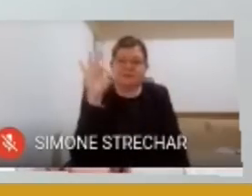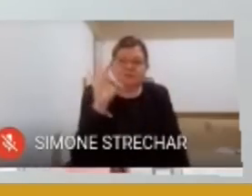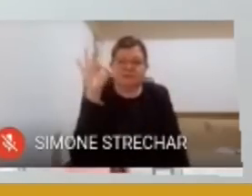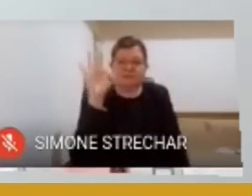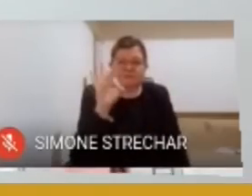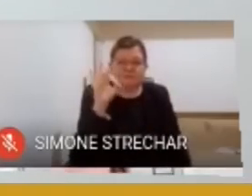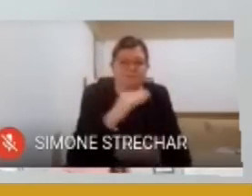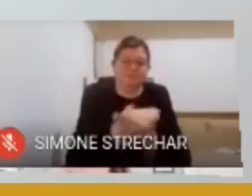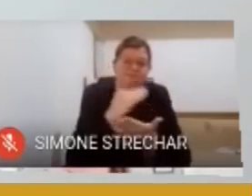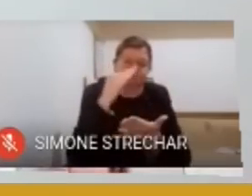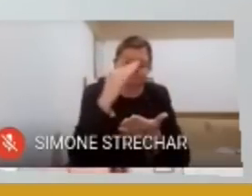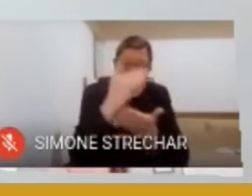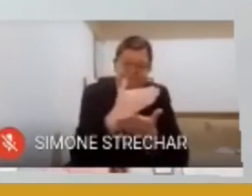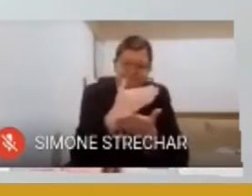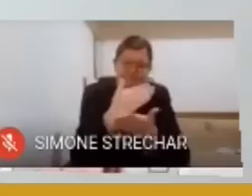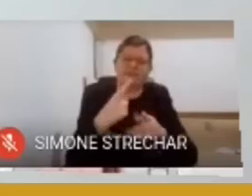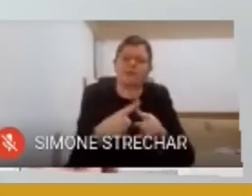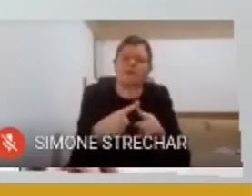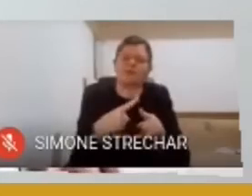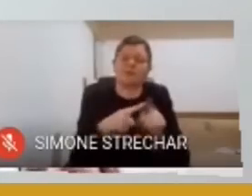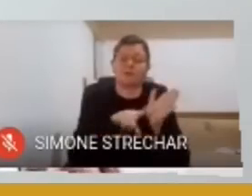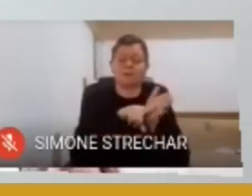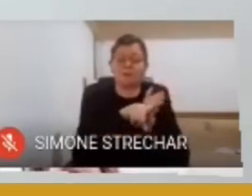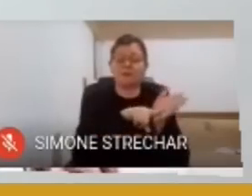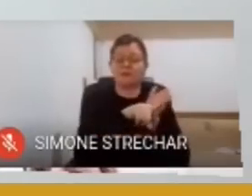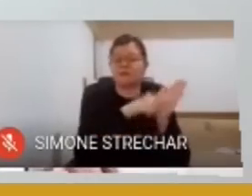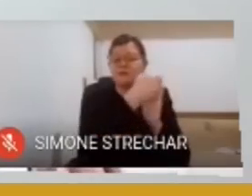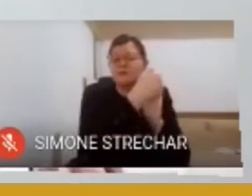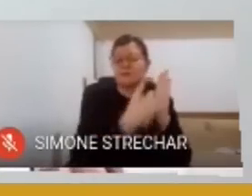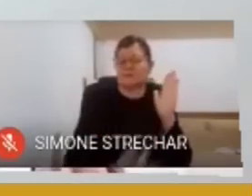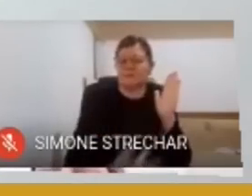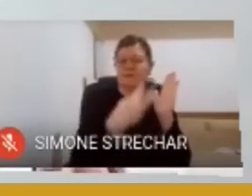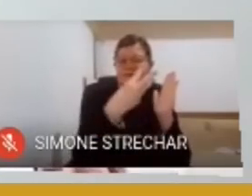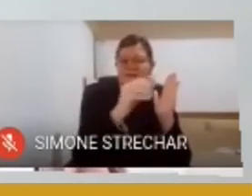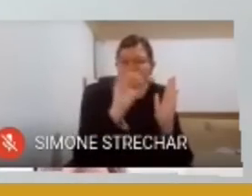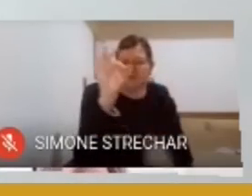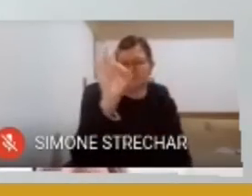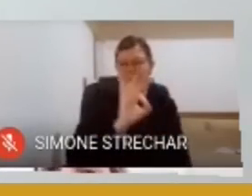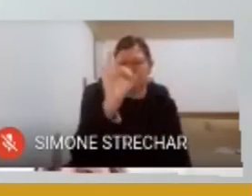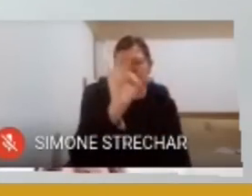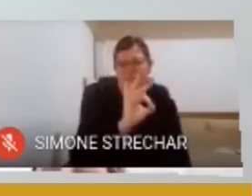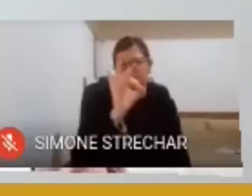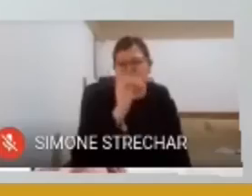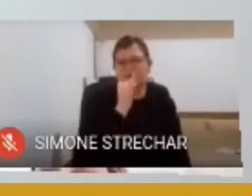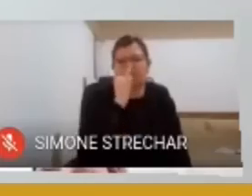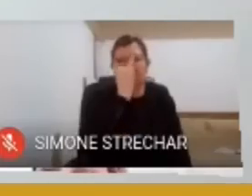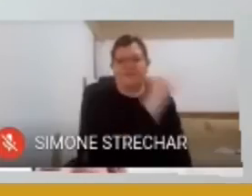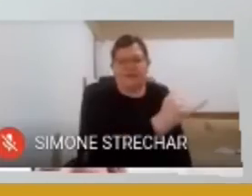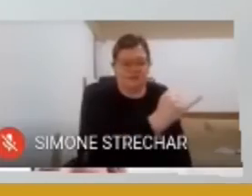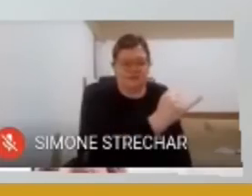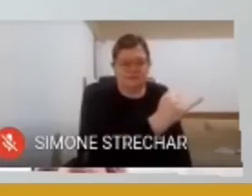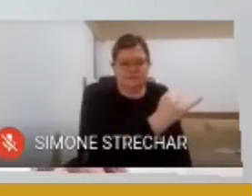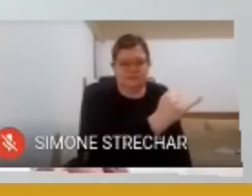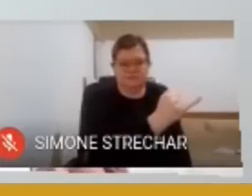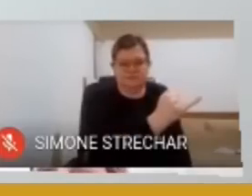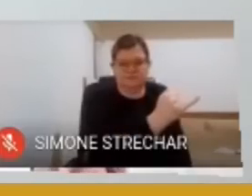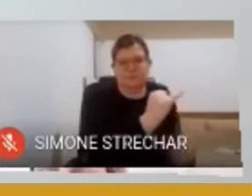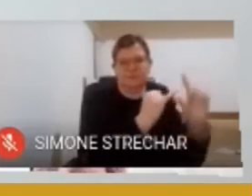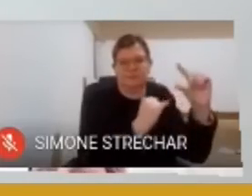violências são notificadas, o que é um número pequeno, vamos dizer, mas já representativo, né? Igual